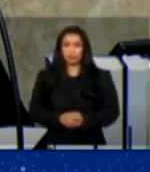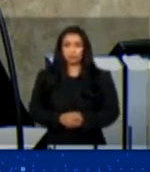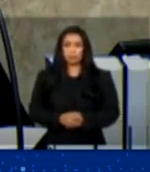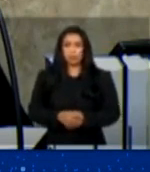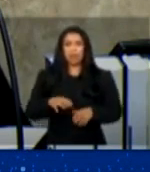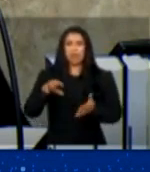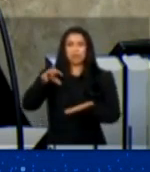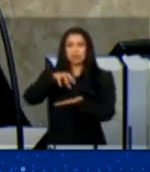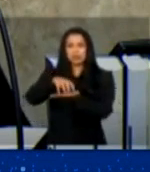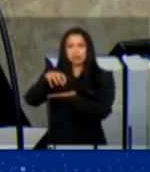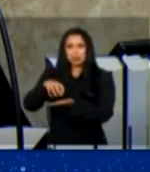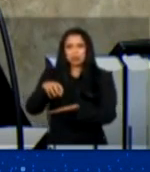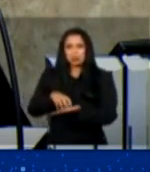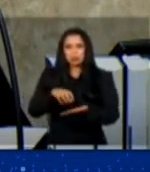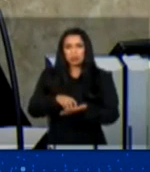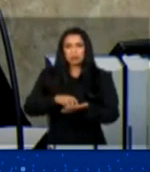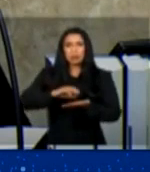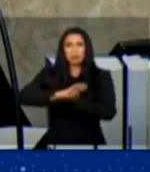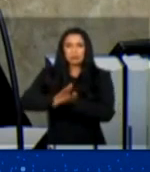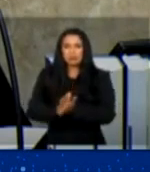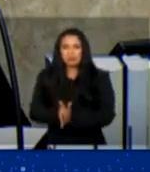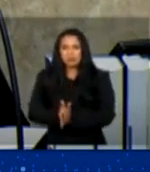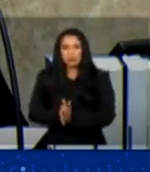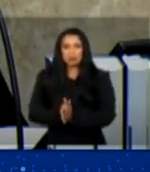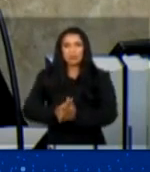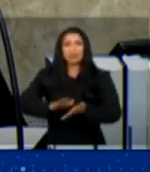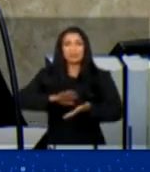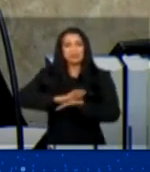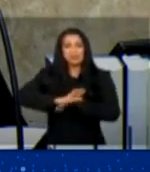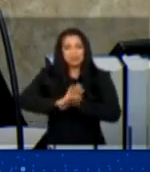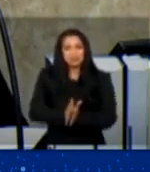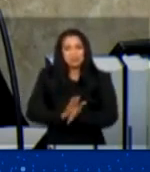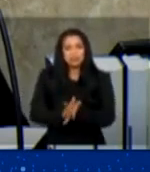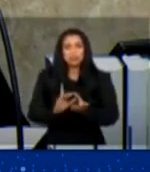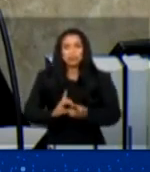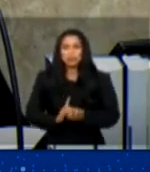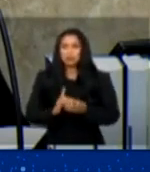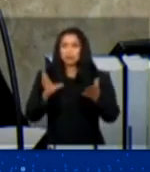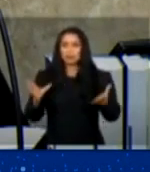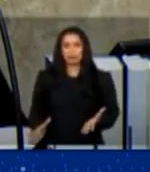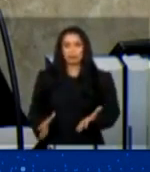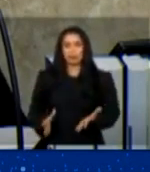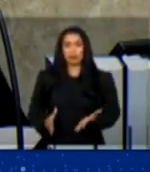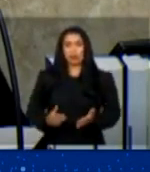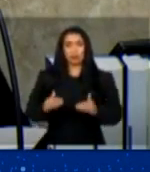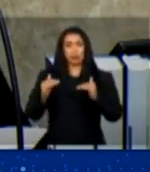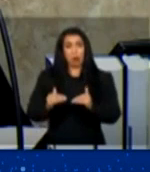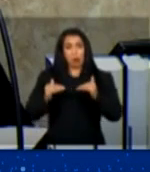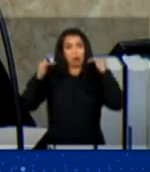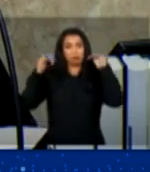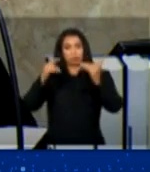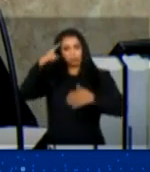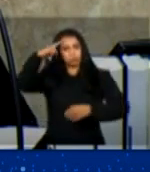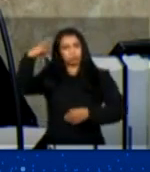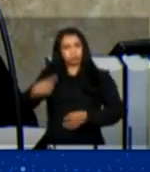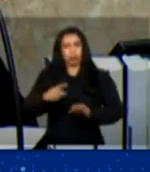das instituições, promovida por métodos corrosivos da democracia. É tudo que o autoritarismo e seu caminho